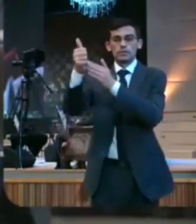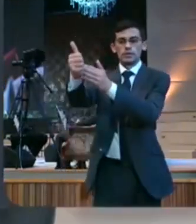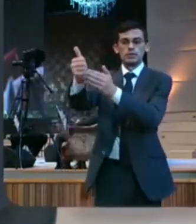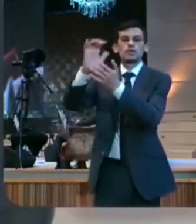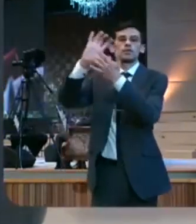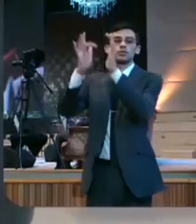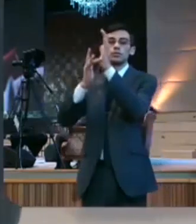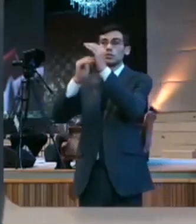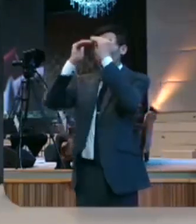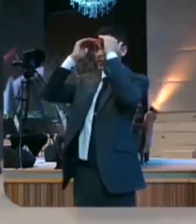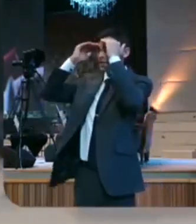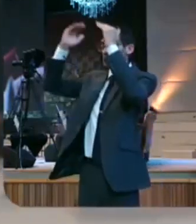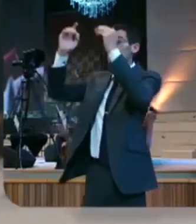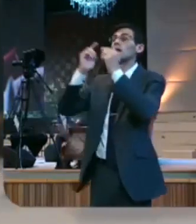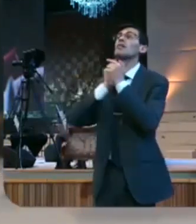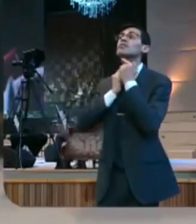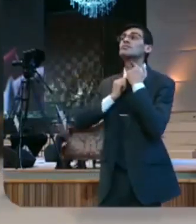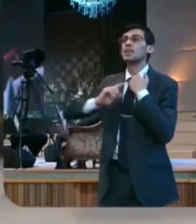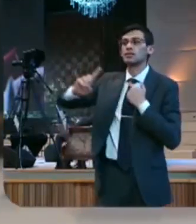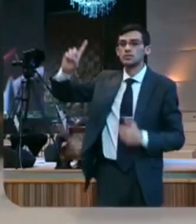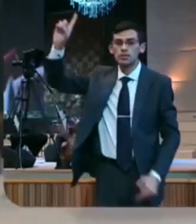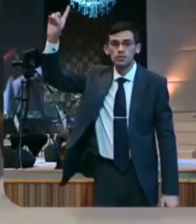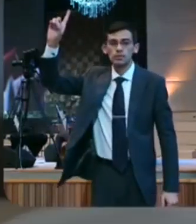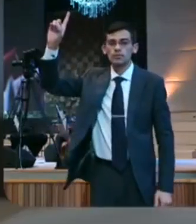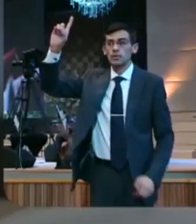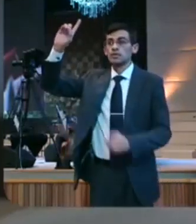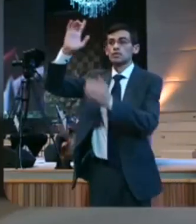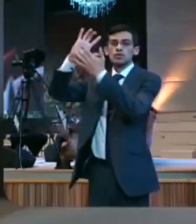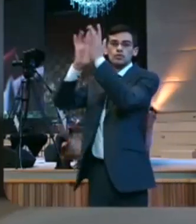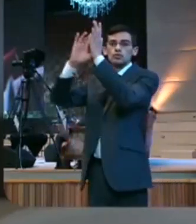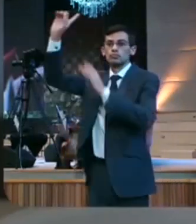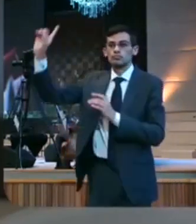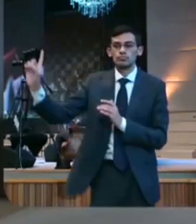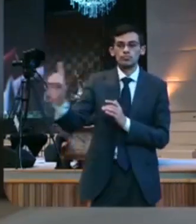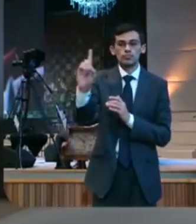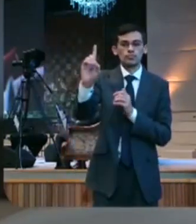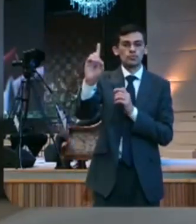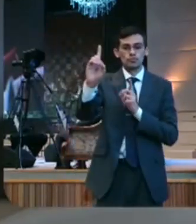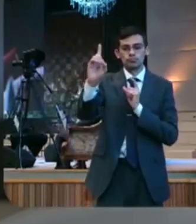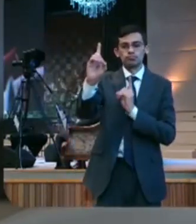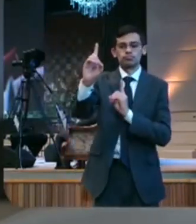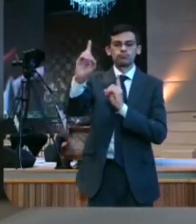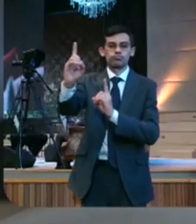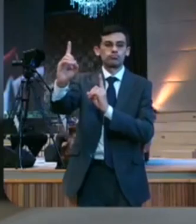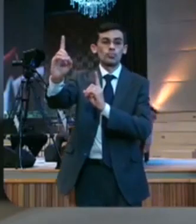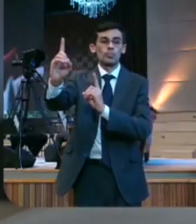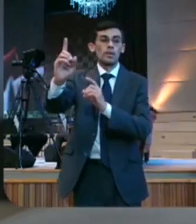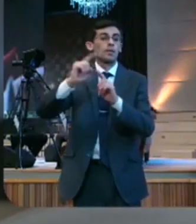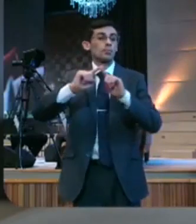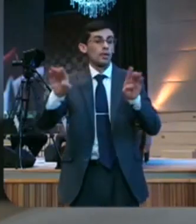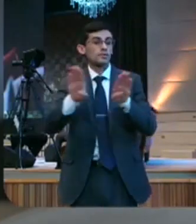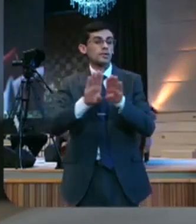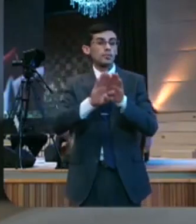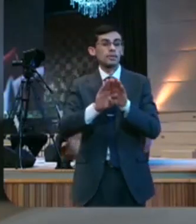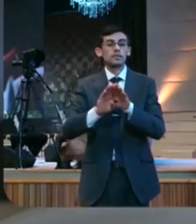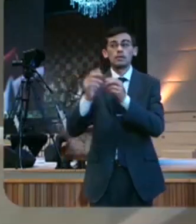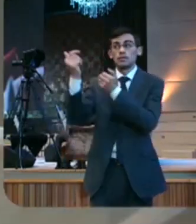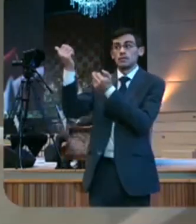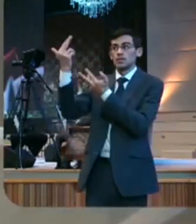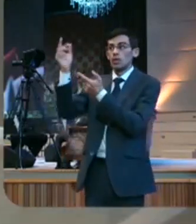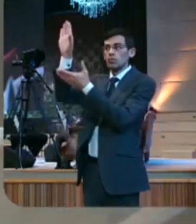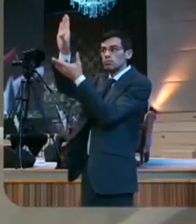Deus, a vontade de Deus, o Senhor que vai à nossa frente, mas é também estar